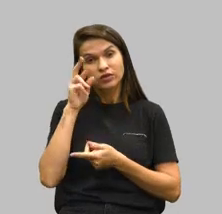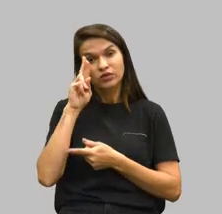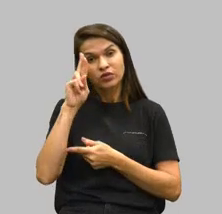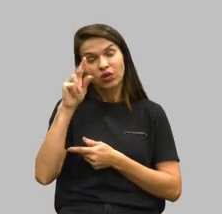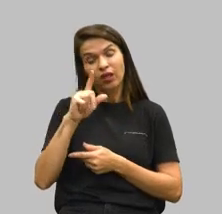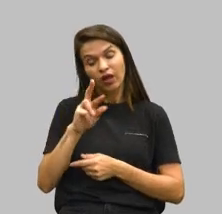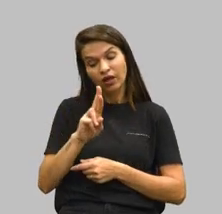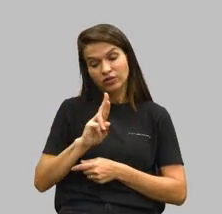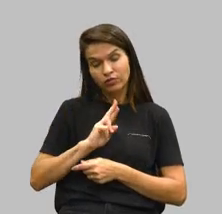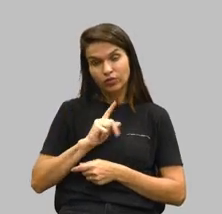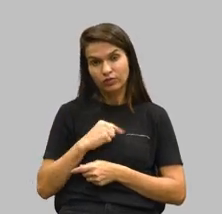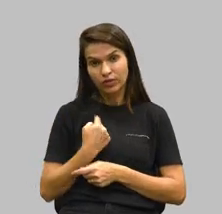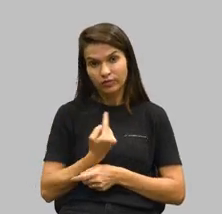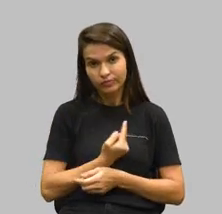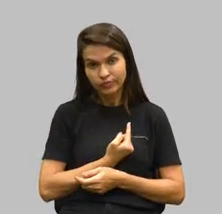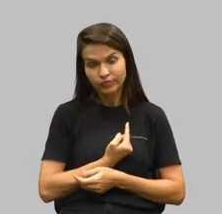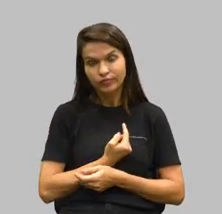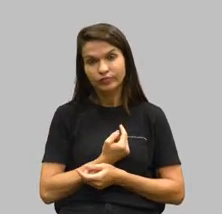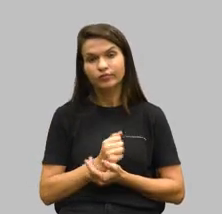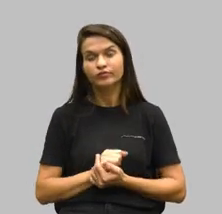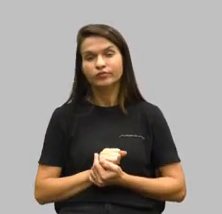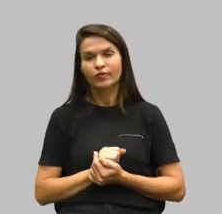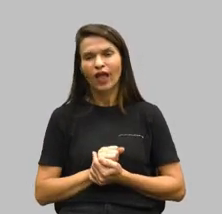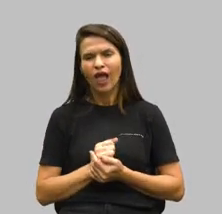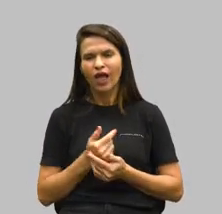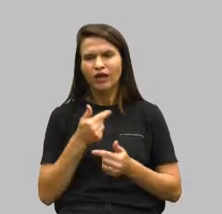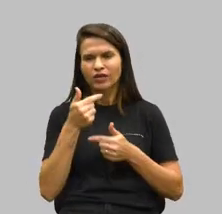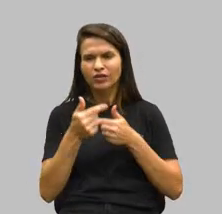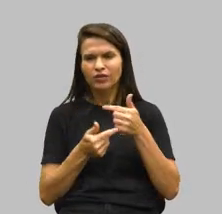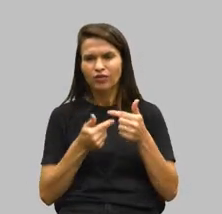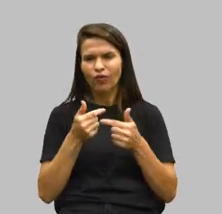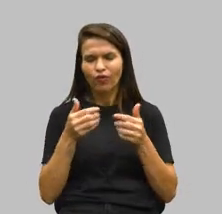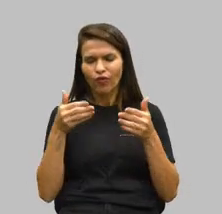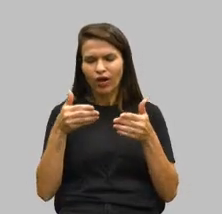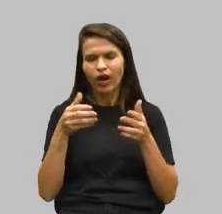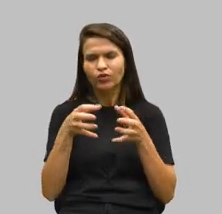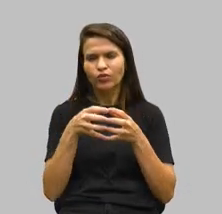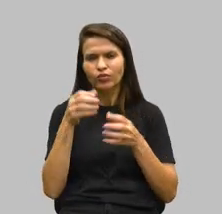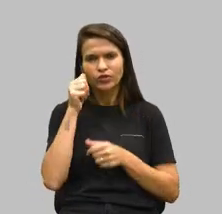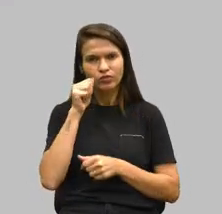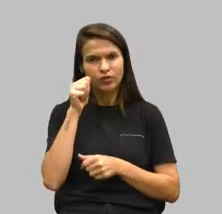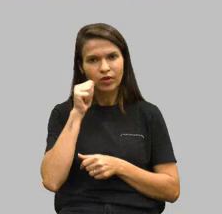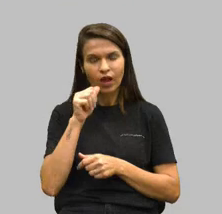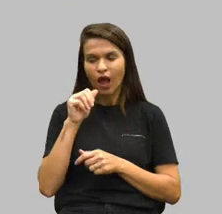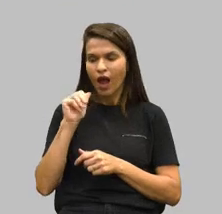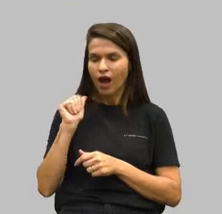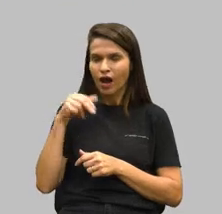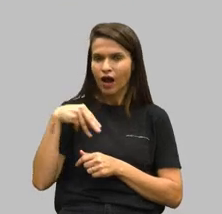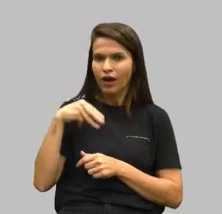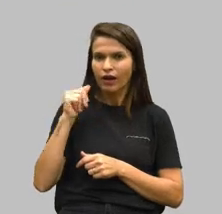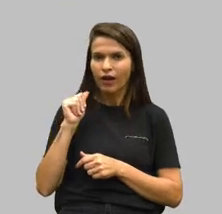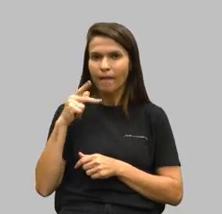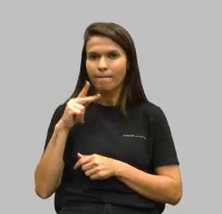pra gente essa empregabilidade para as mulheres né acho que a Ana Paula trouxe